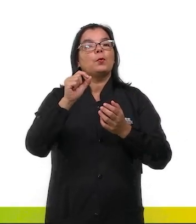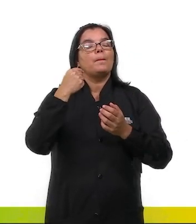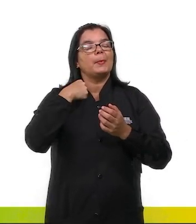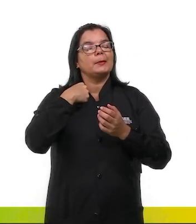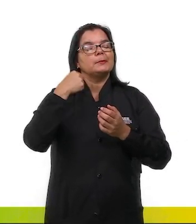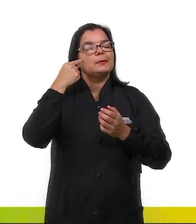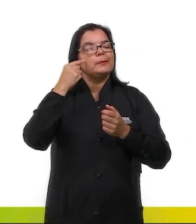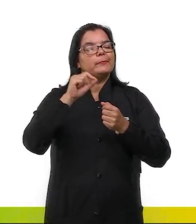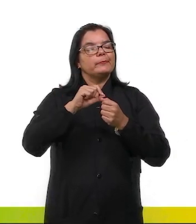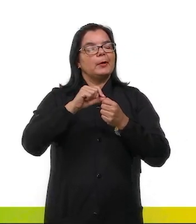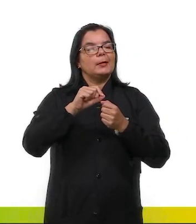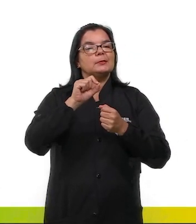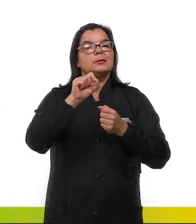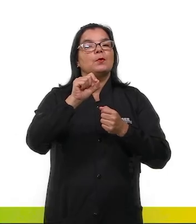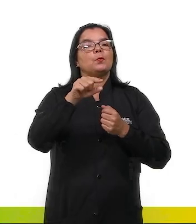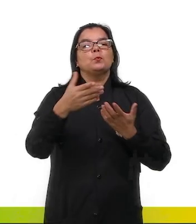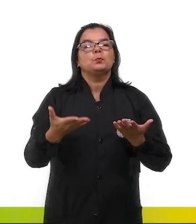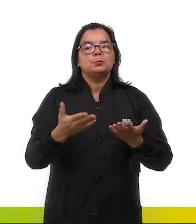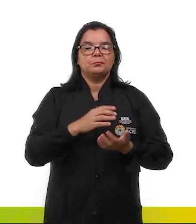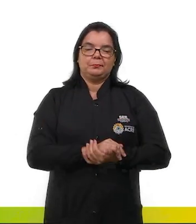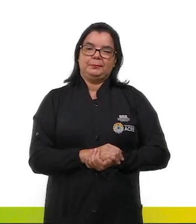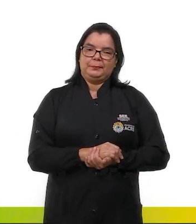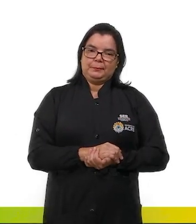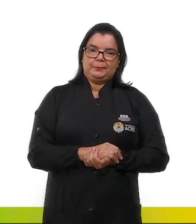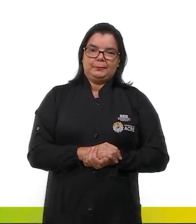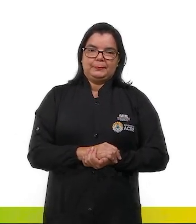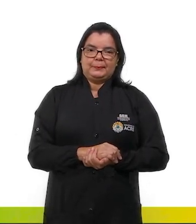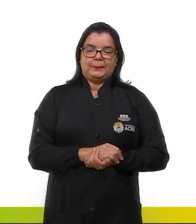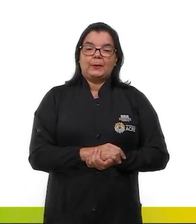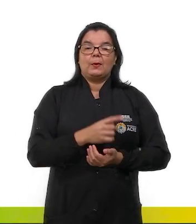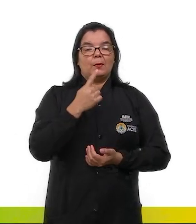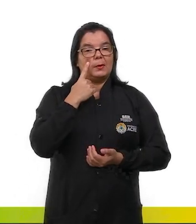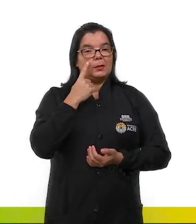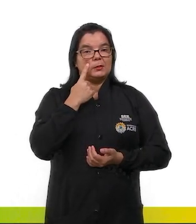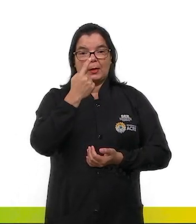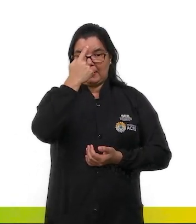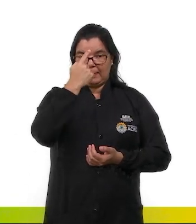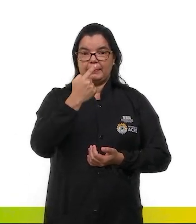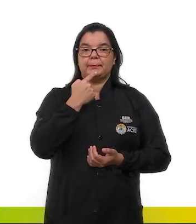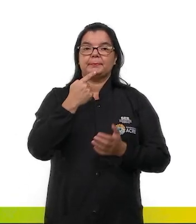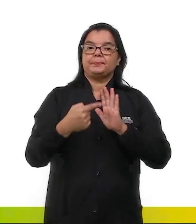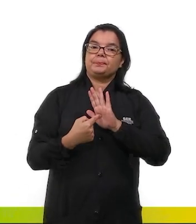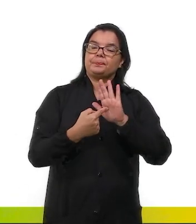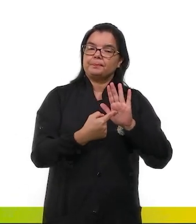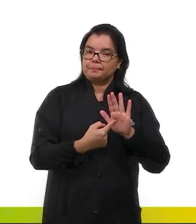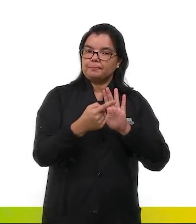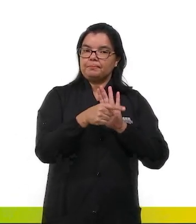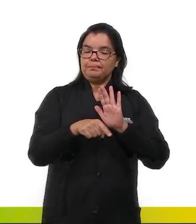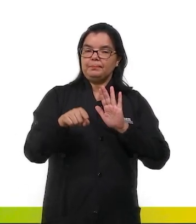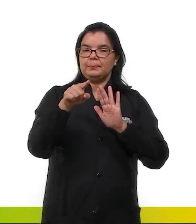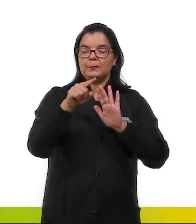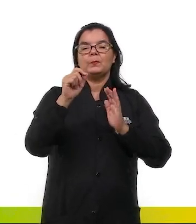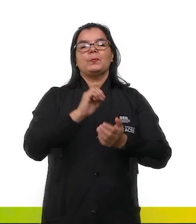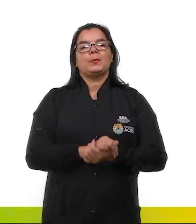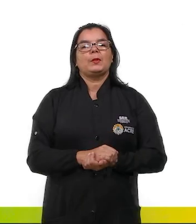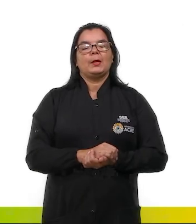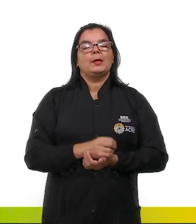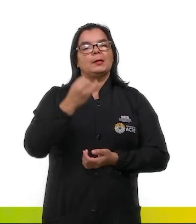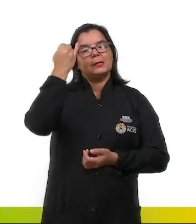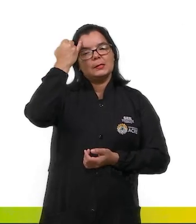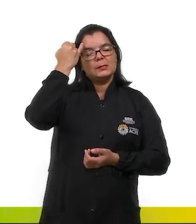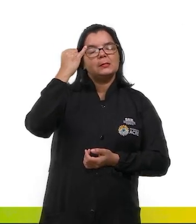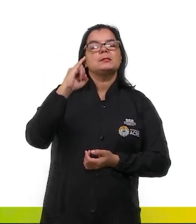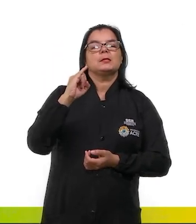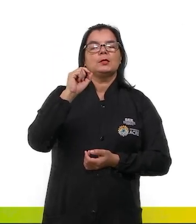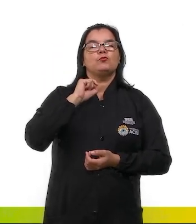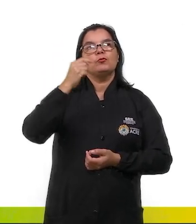eu pense ou faça com isso. Então, olha só a imagem que eu coloquei aqui para vocês, com essa ideia